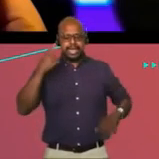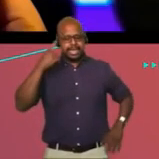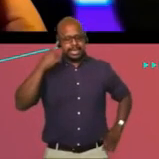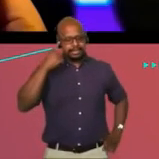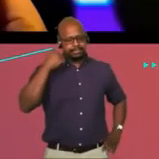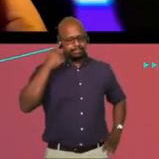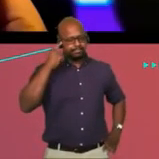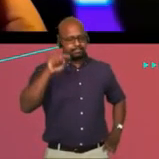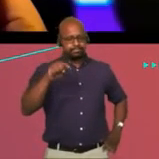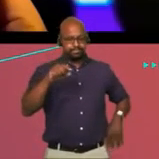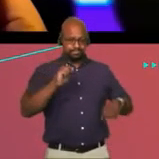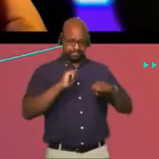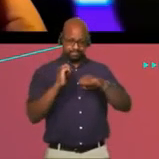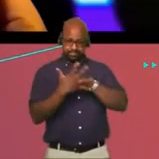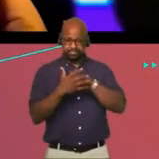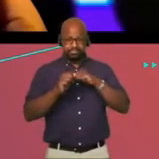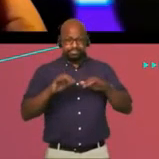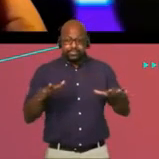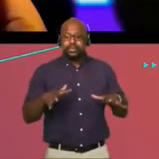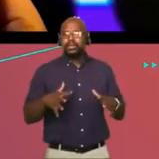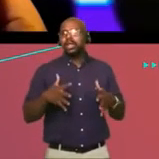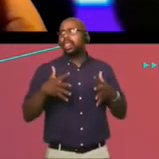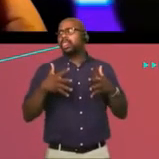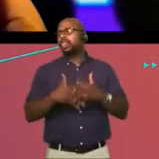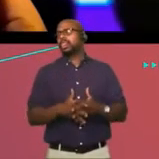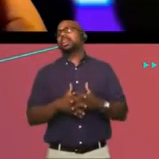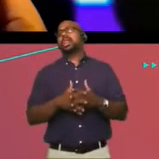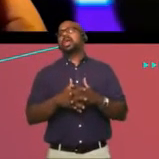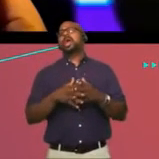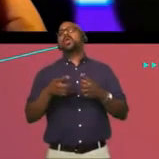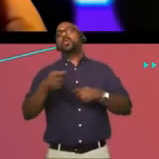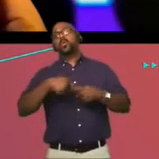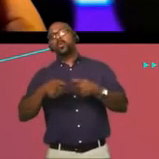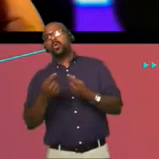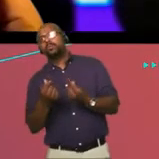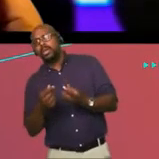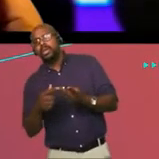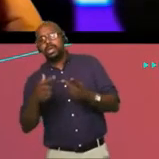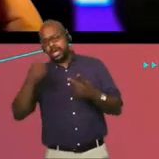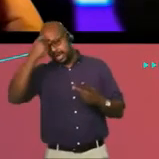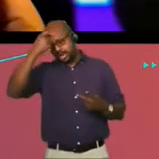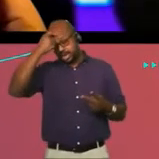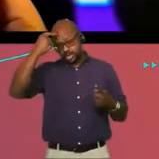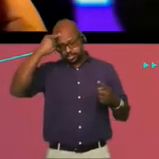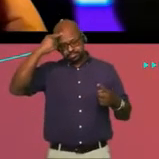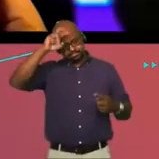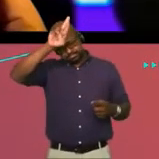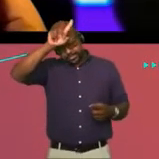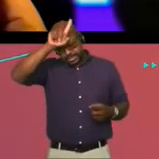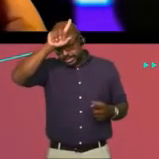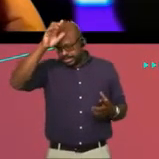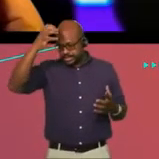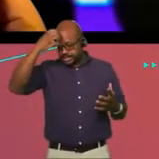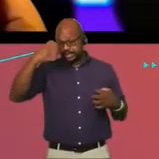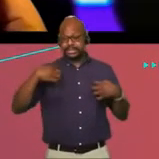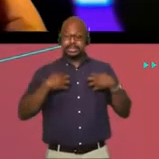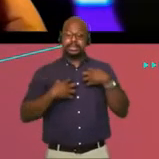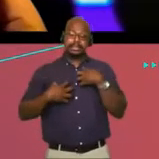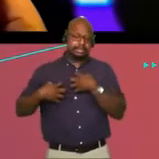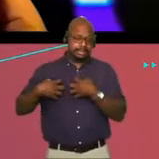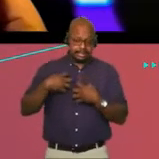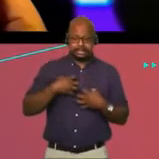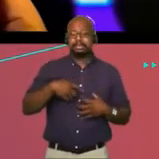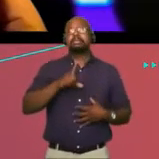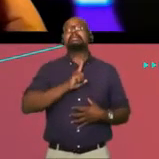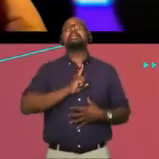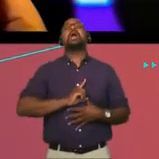paga um soco na economia de uma forma geral bagunçou com a cabeça das pessoas lá quantidade de angústia